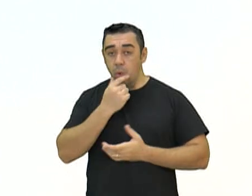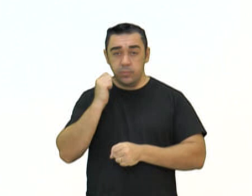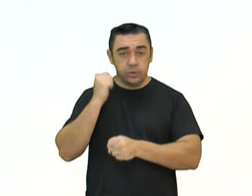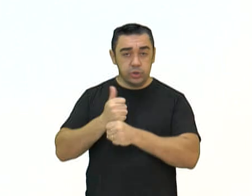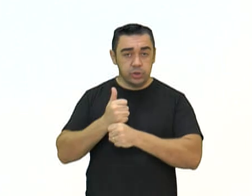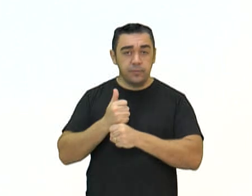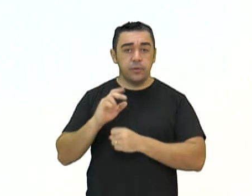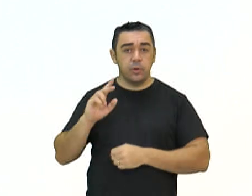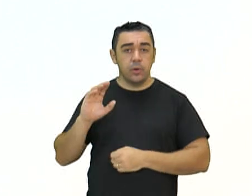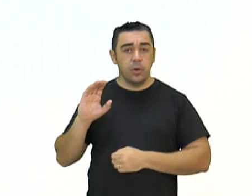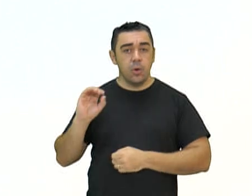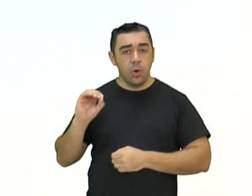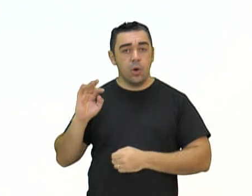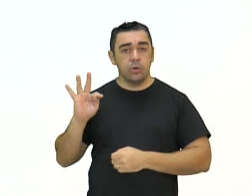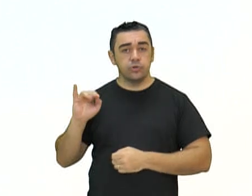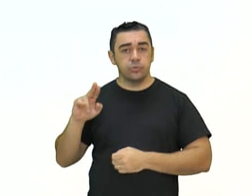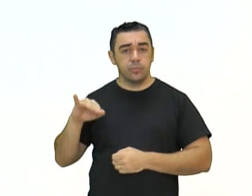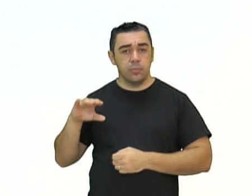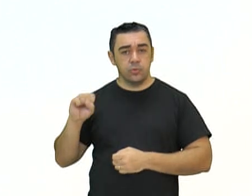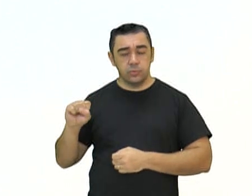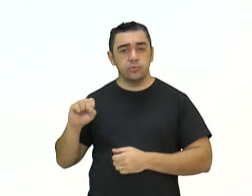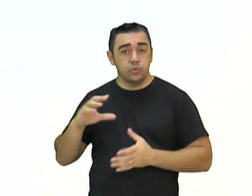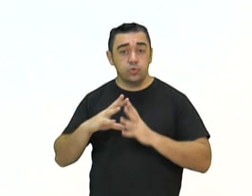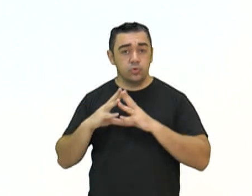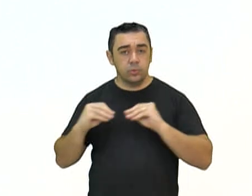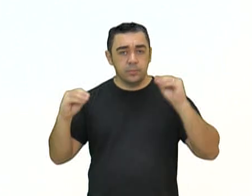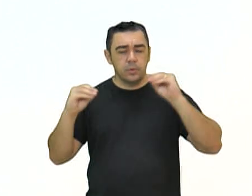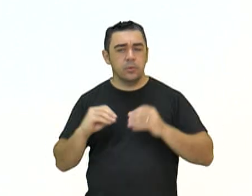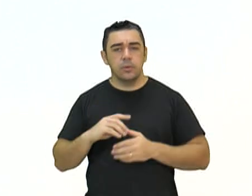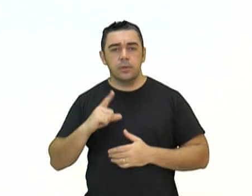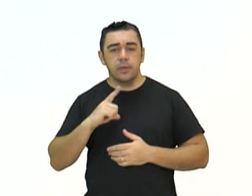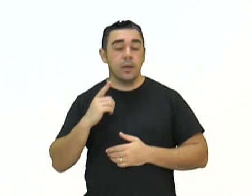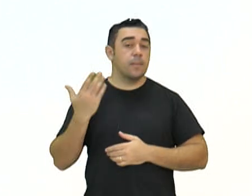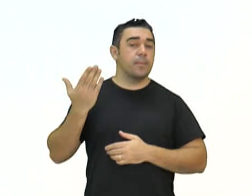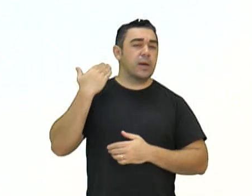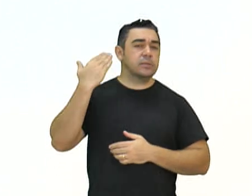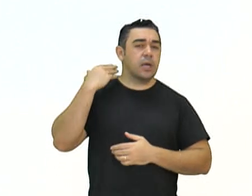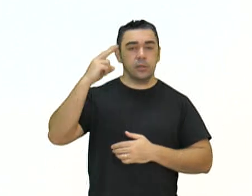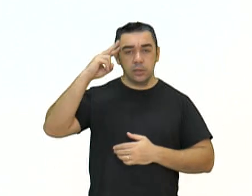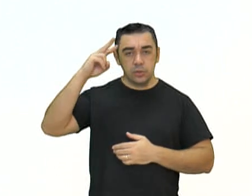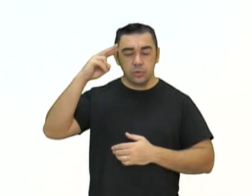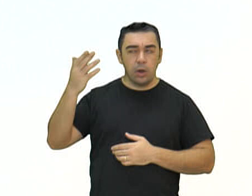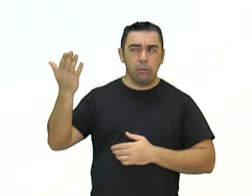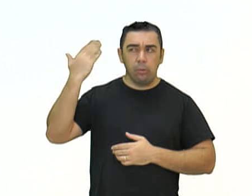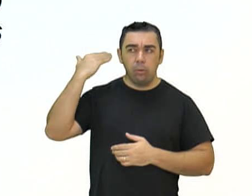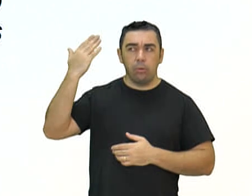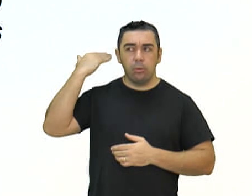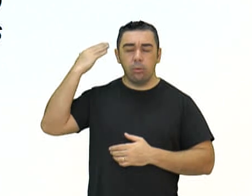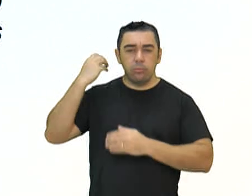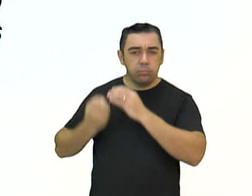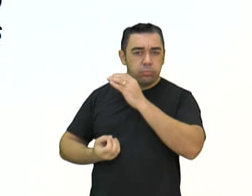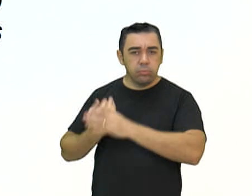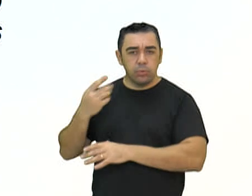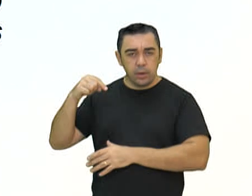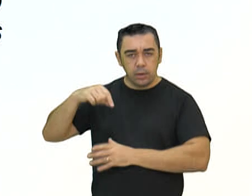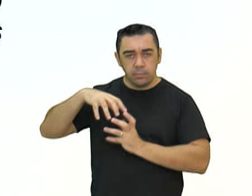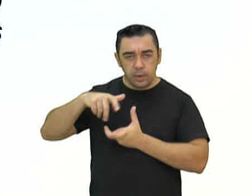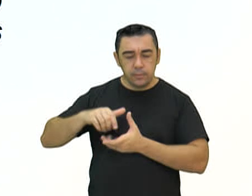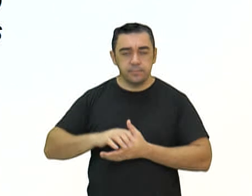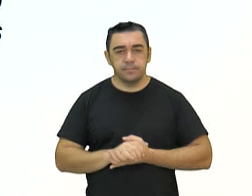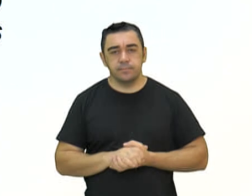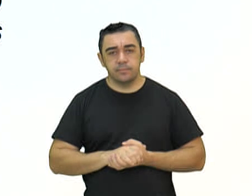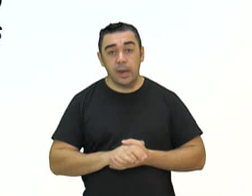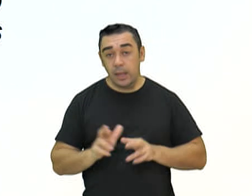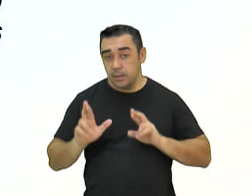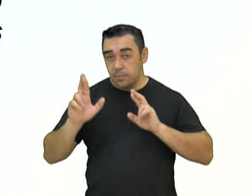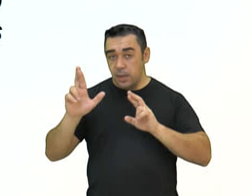futuro está enterrada nos segredos do passado, na história escondida dos Transformers na Terra. A esperança